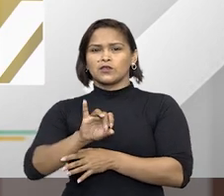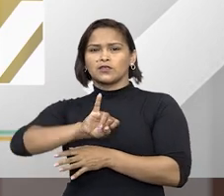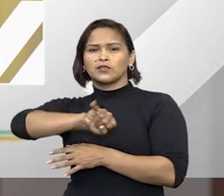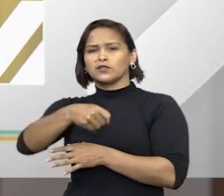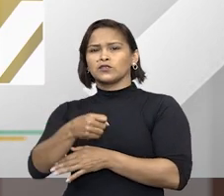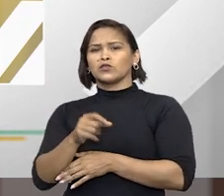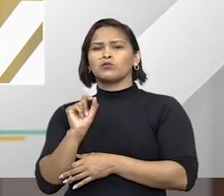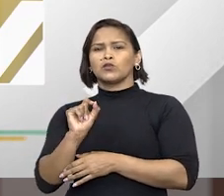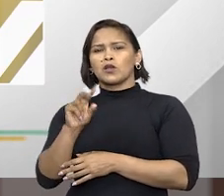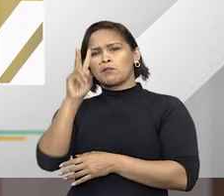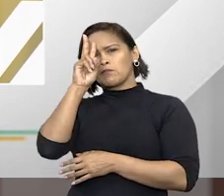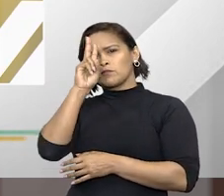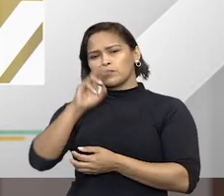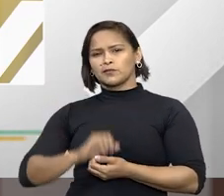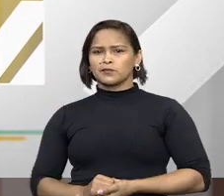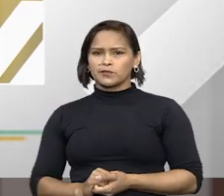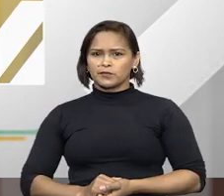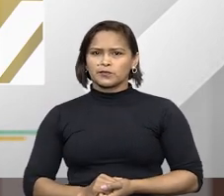Justiça?